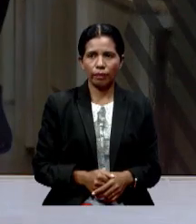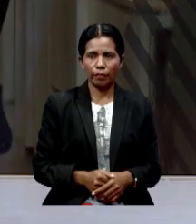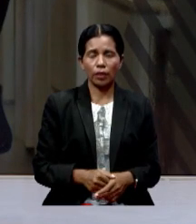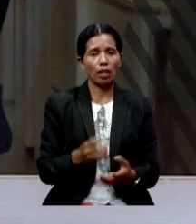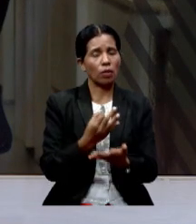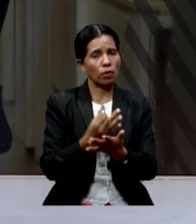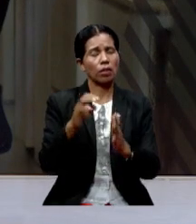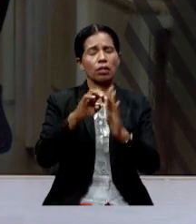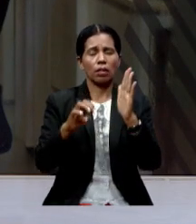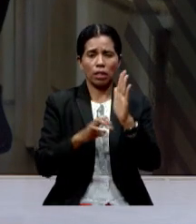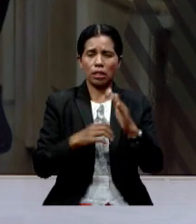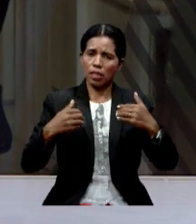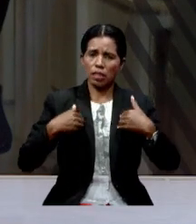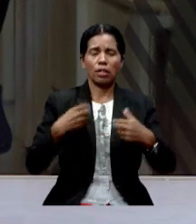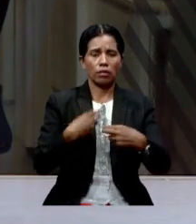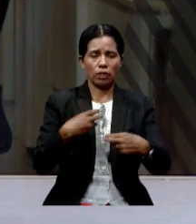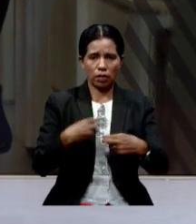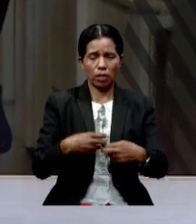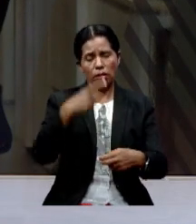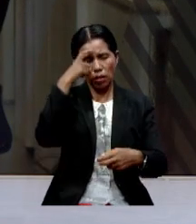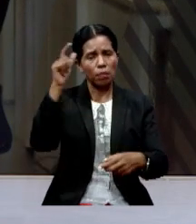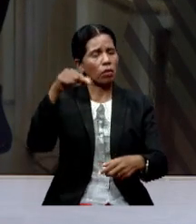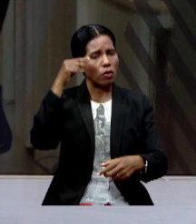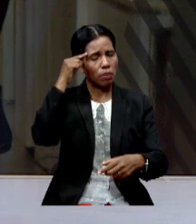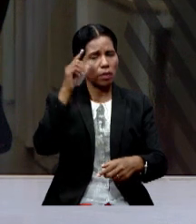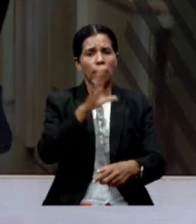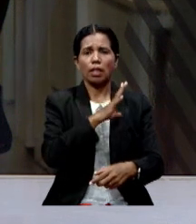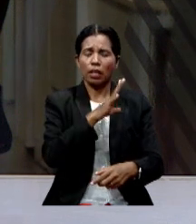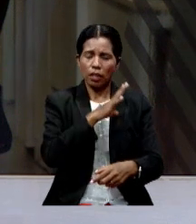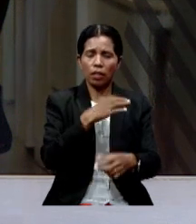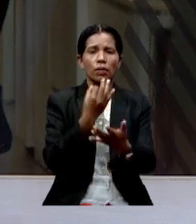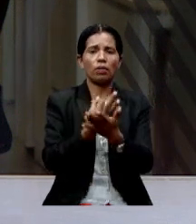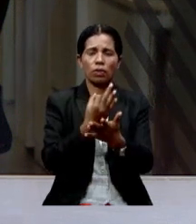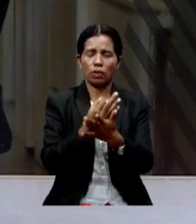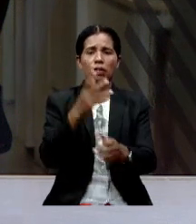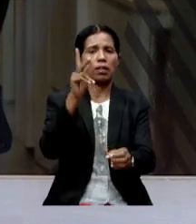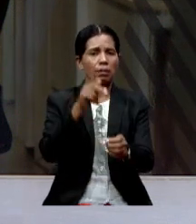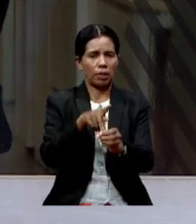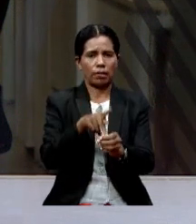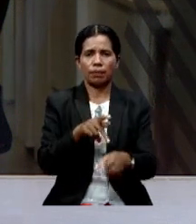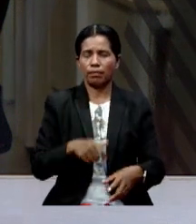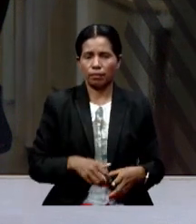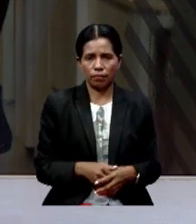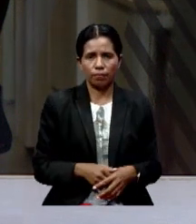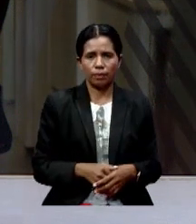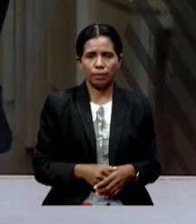financiamento Estado e a perigo na Laran, tamo governo depende de ir para o fundo petrolífero.